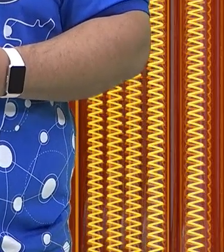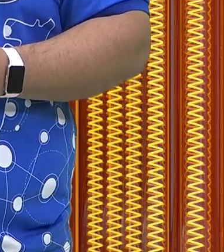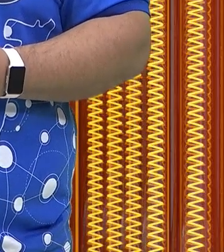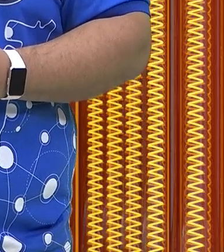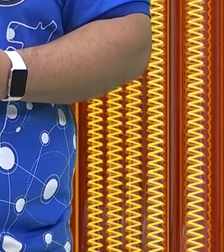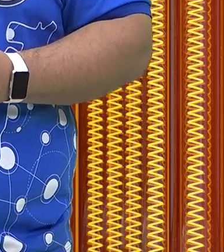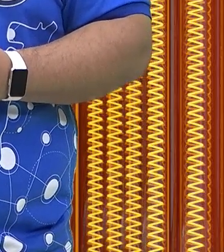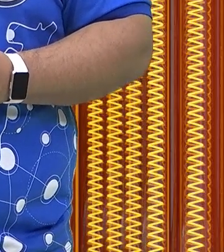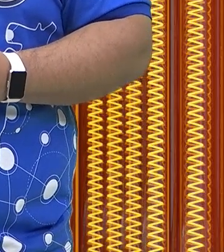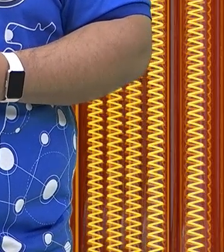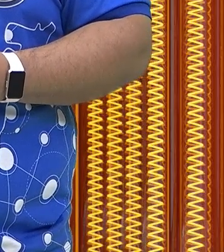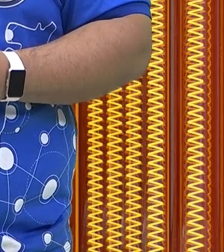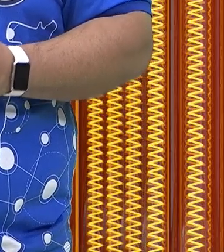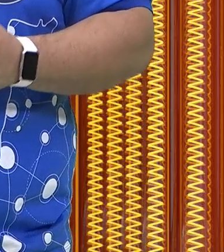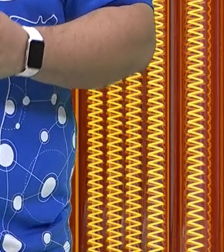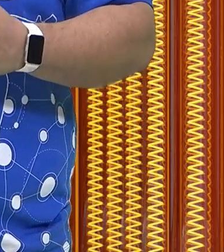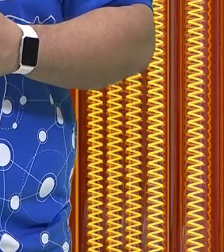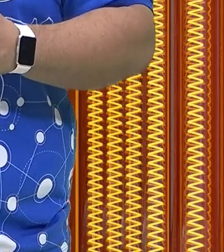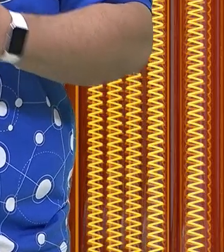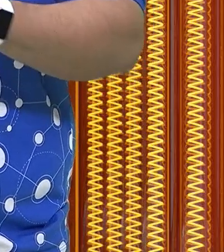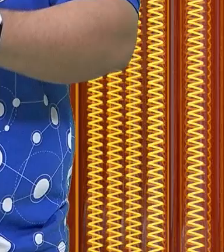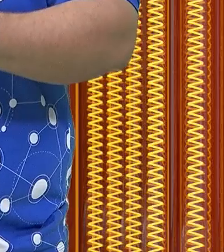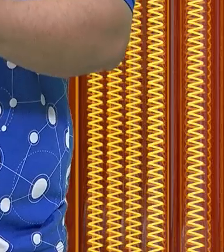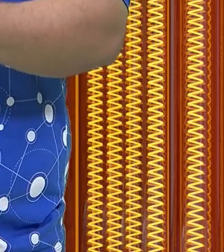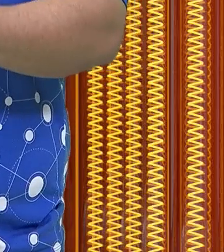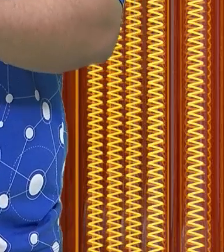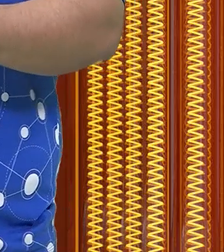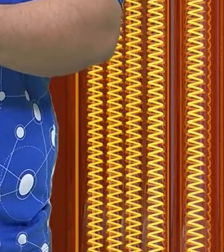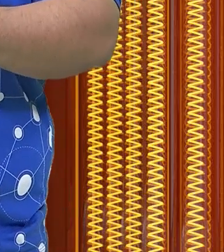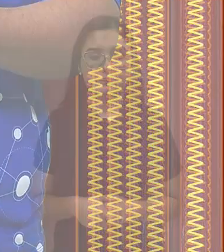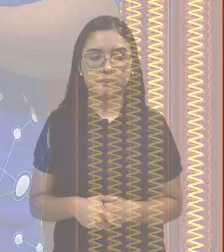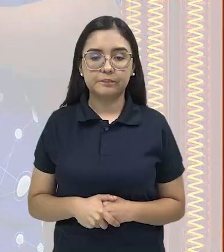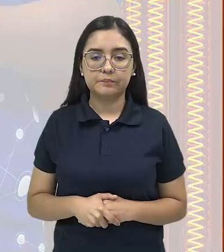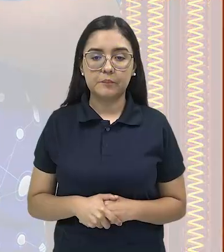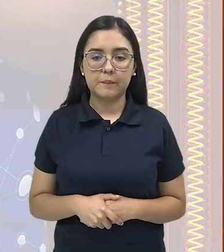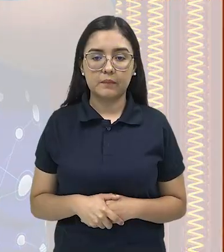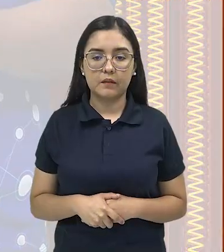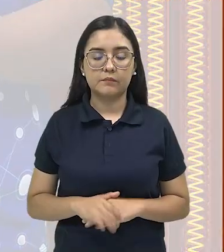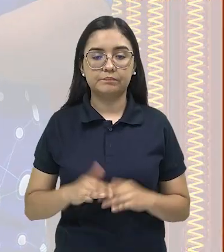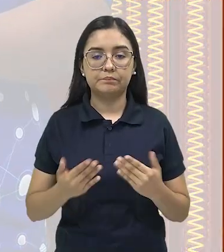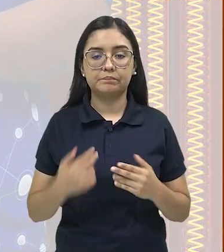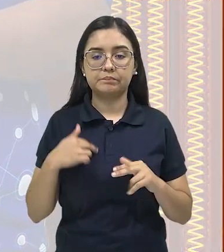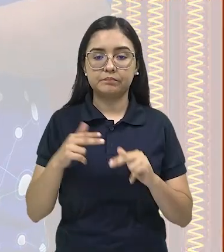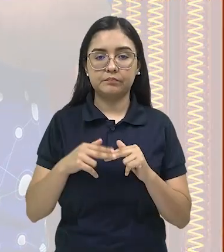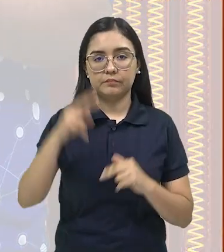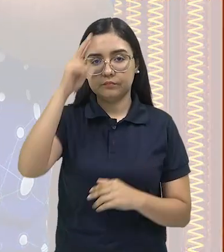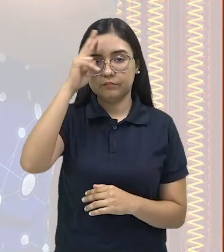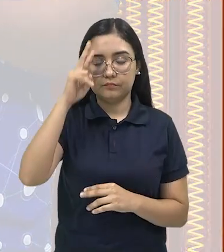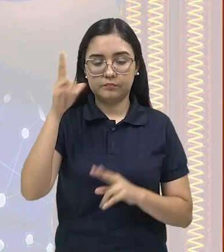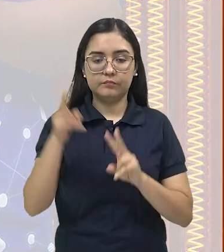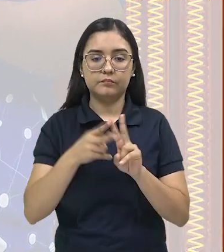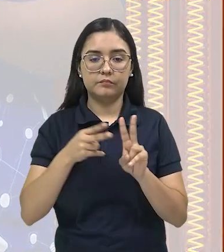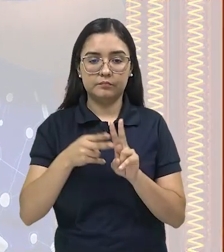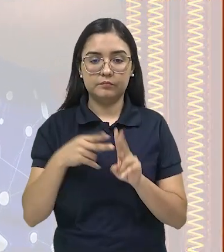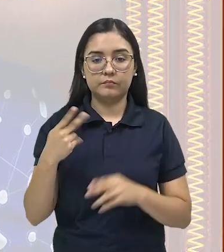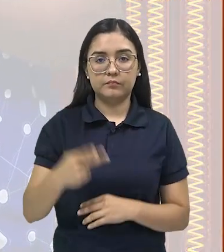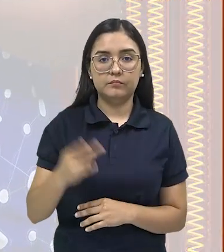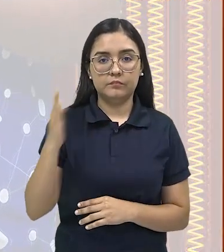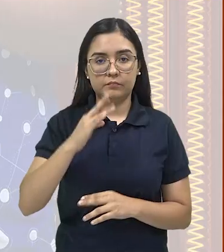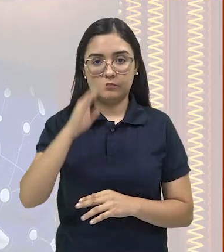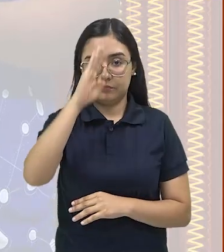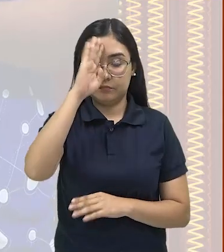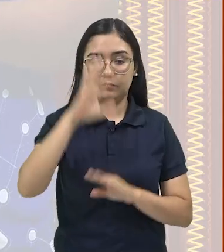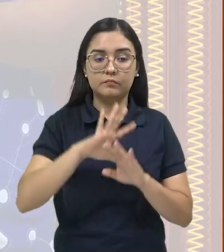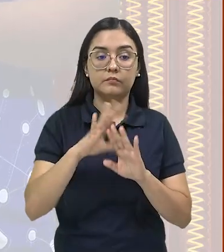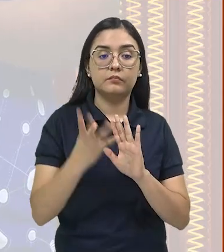podia ser severamente punido. Por isso que ao longo da história indígena no Brasil, principalmente na Amazônia, a